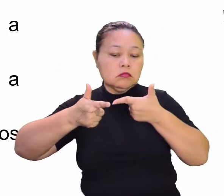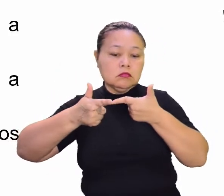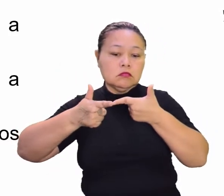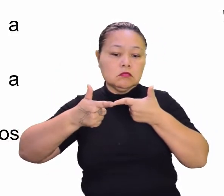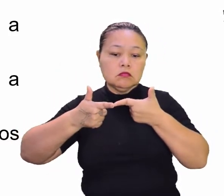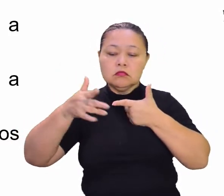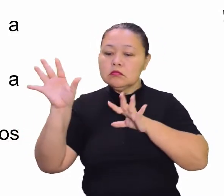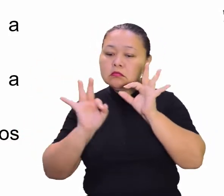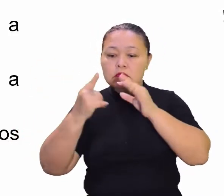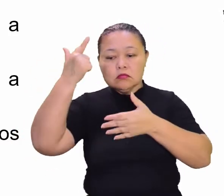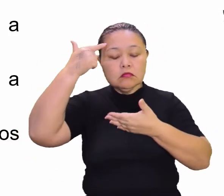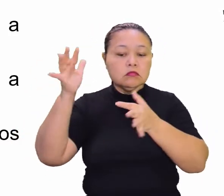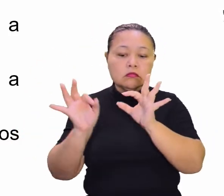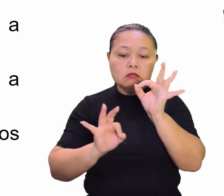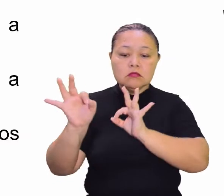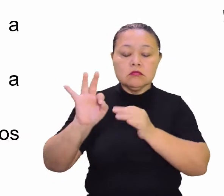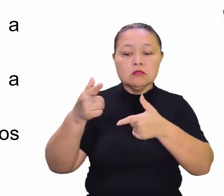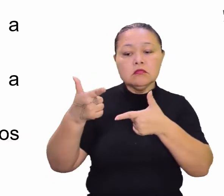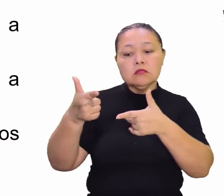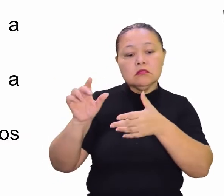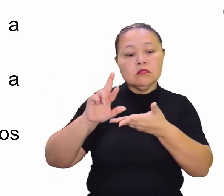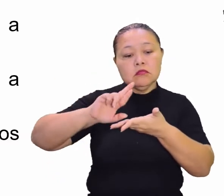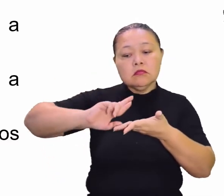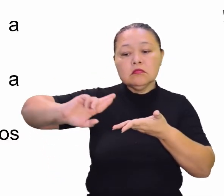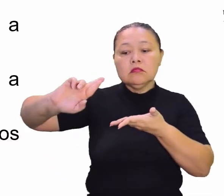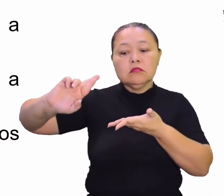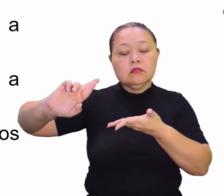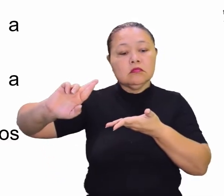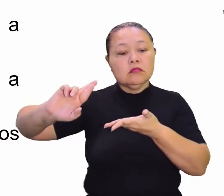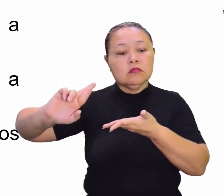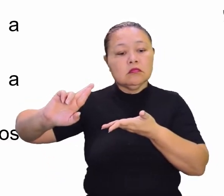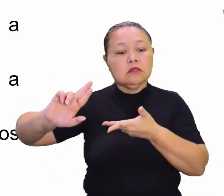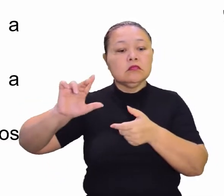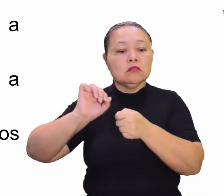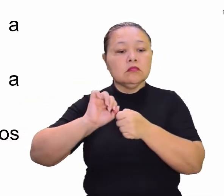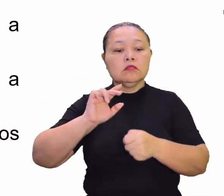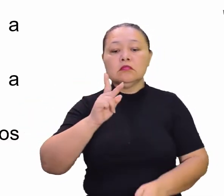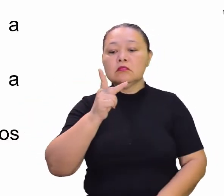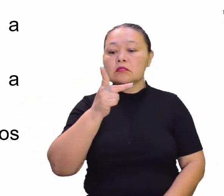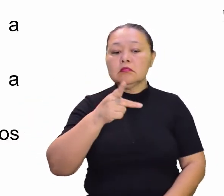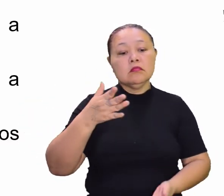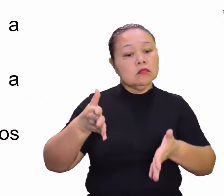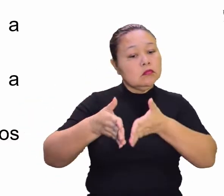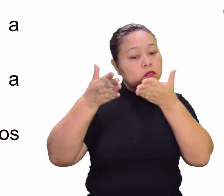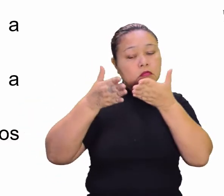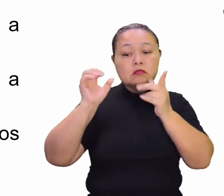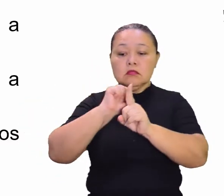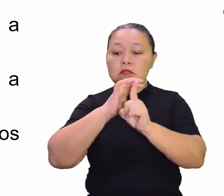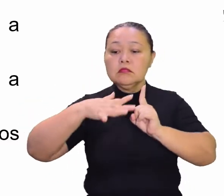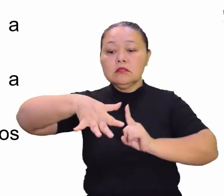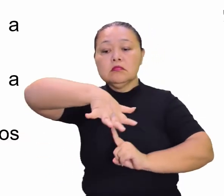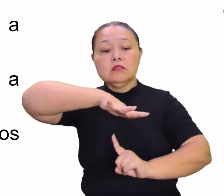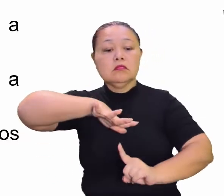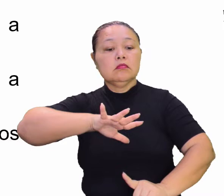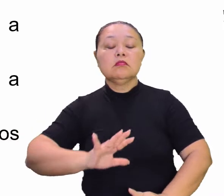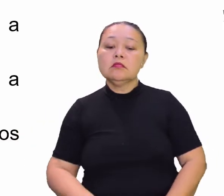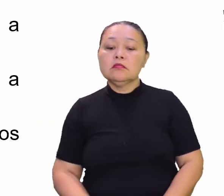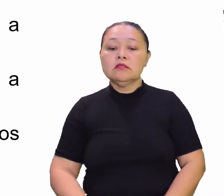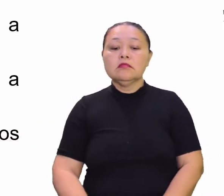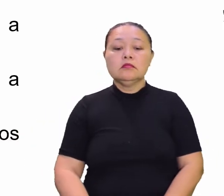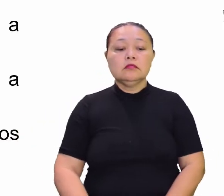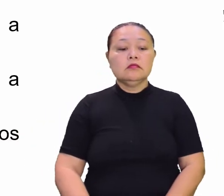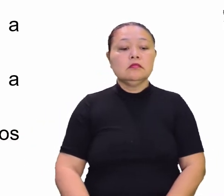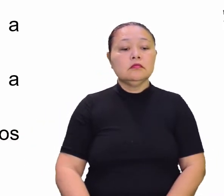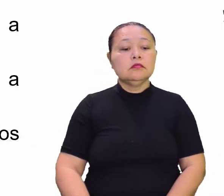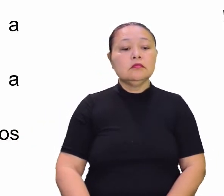Que arquitetava conflitos étnicos, pauperização, pobreza. Não é isso? Isso